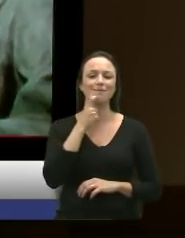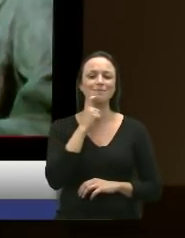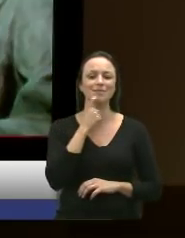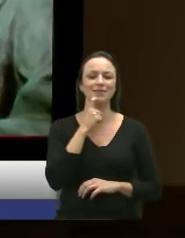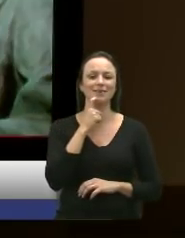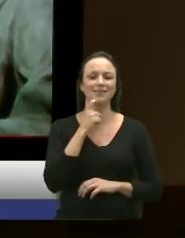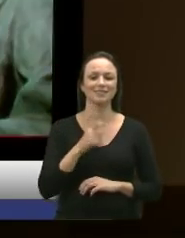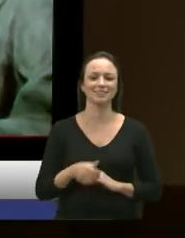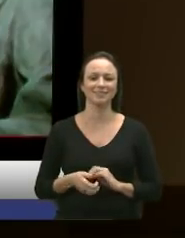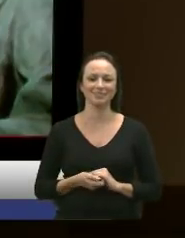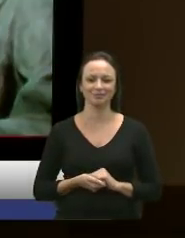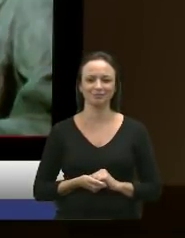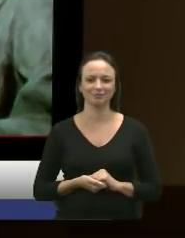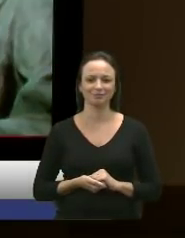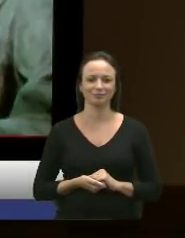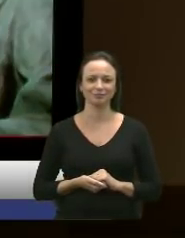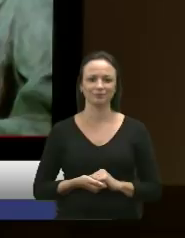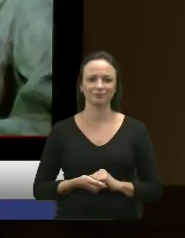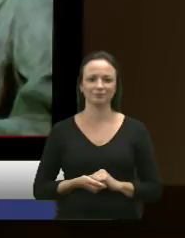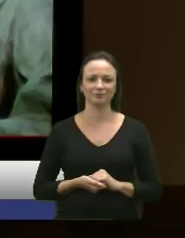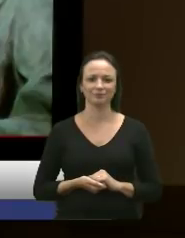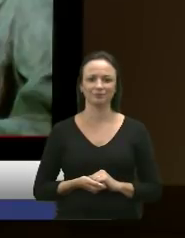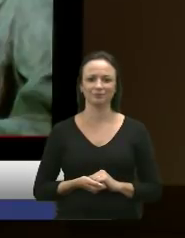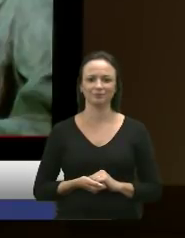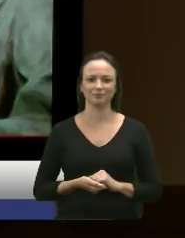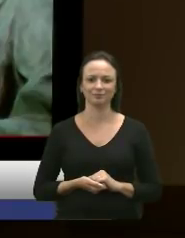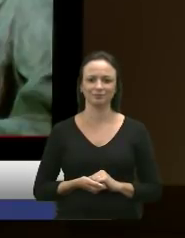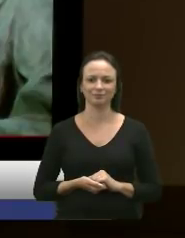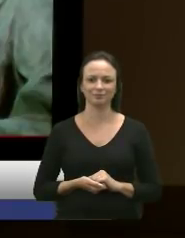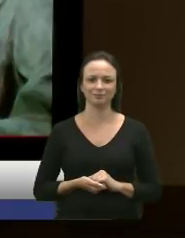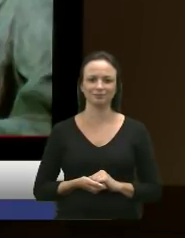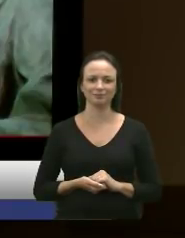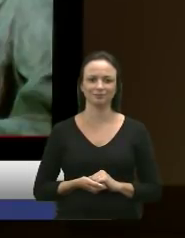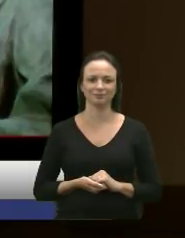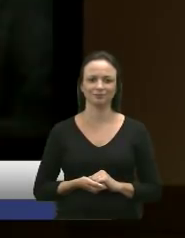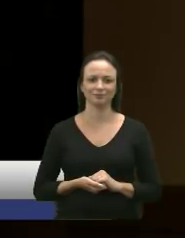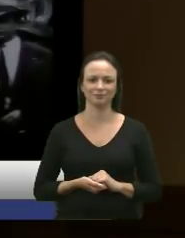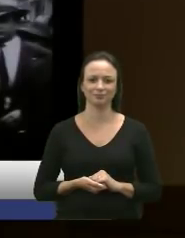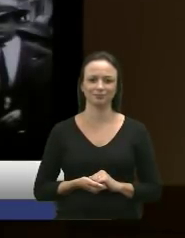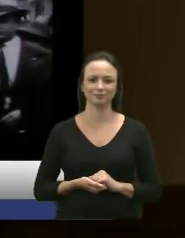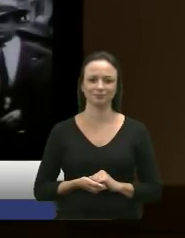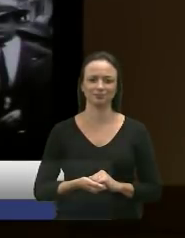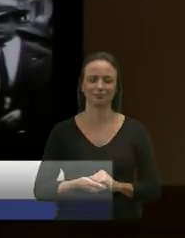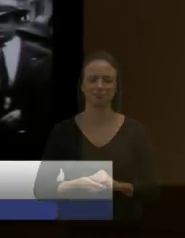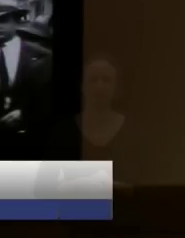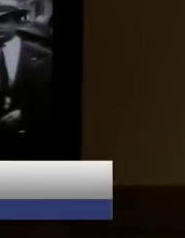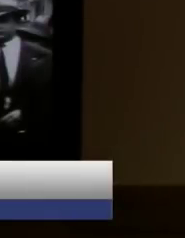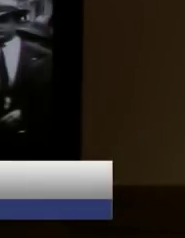Marchemos cheios de glória,